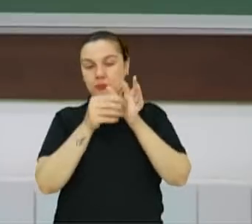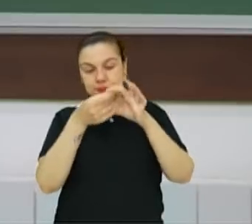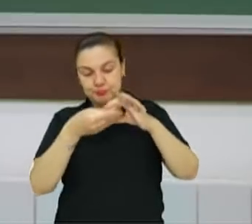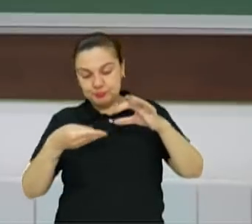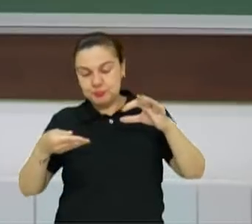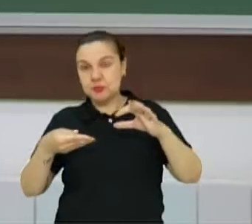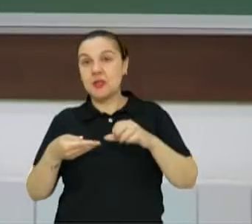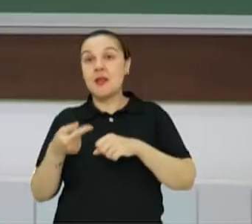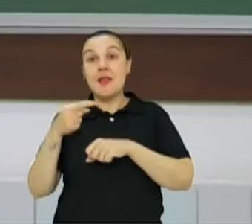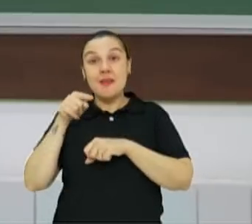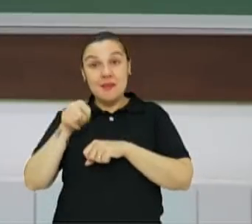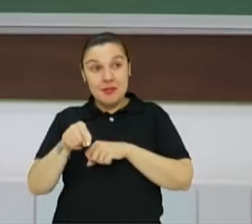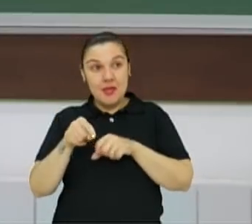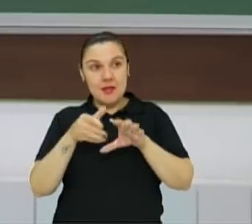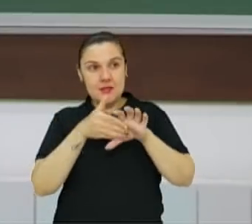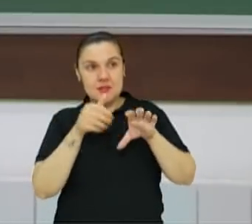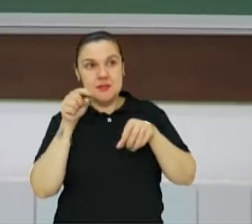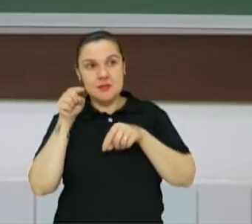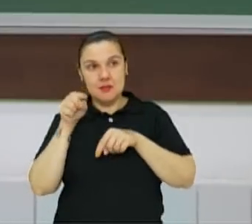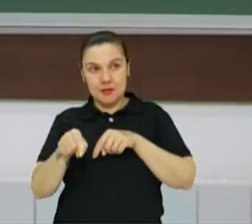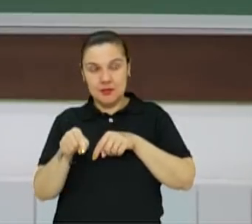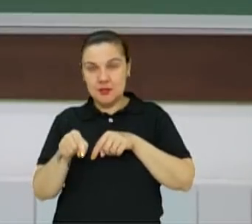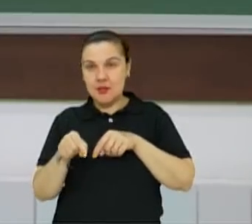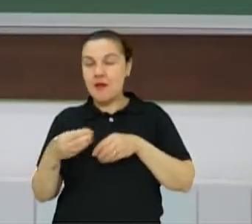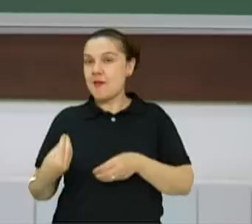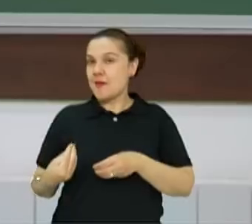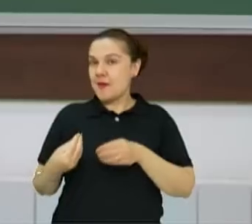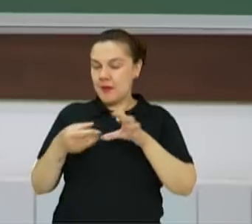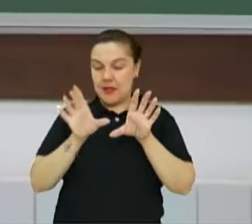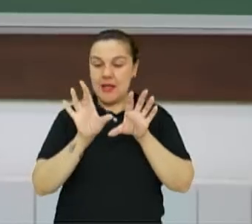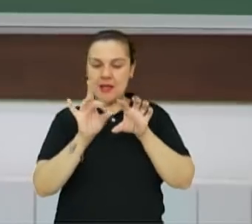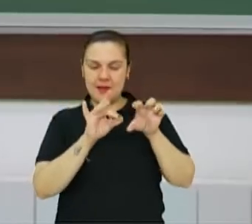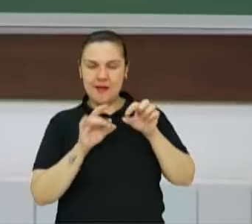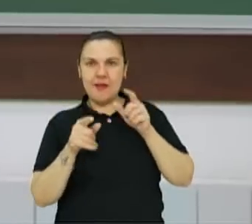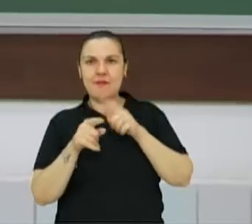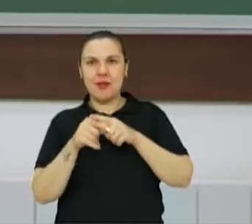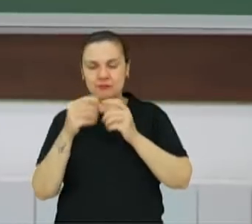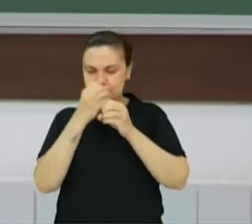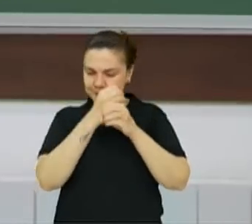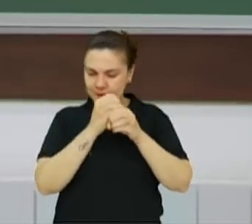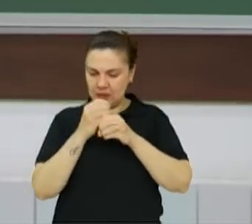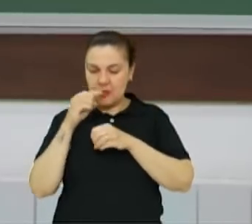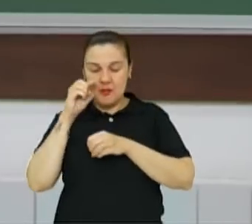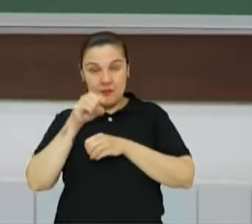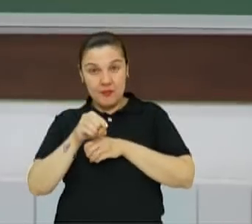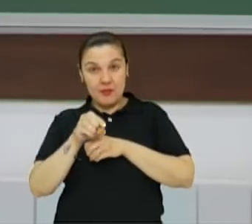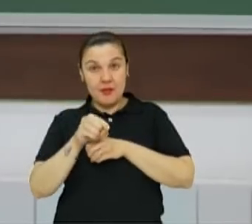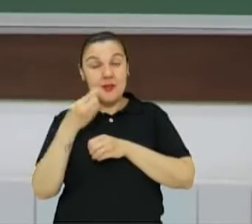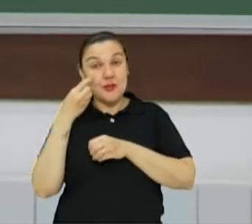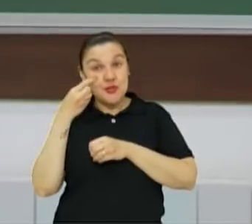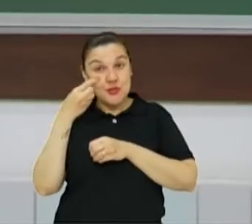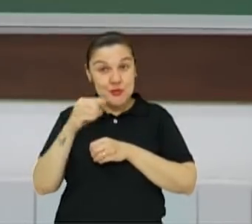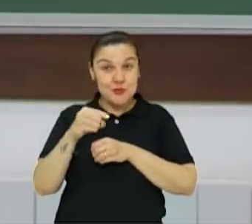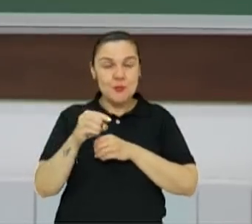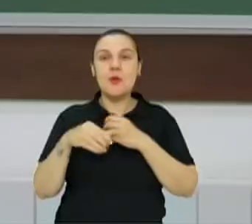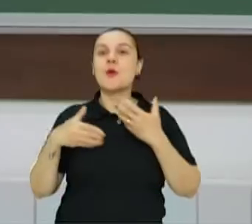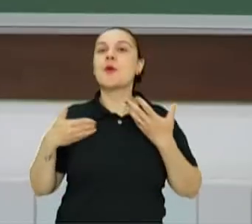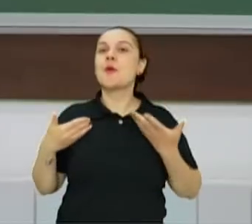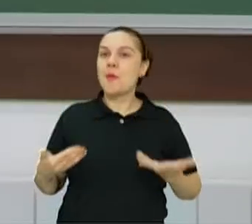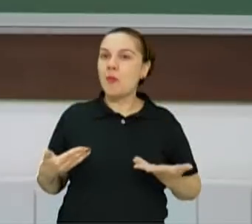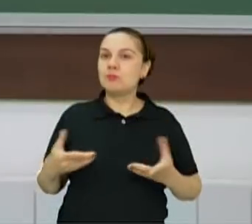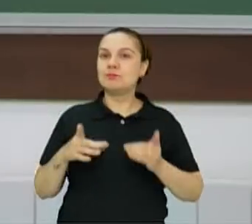da mulher, e essa cultura de micro-organismos no laboratório vai ser analisada. E aí sim,